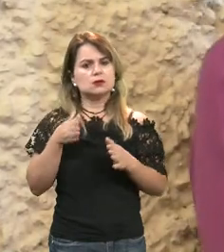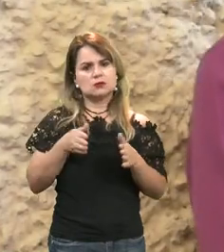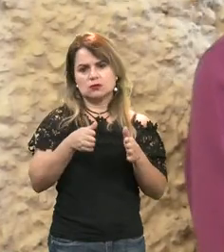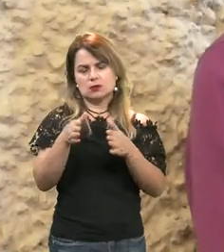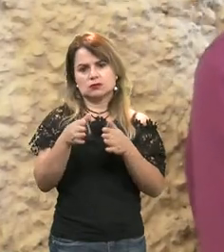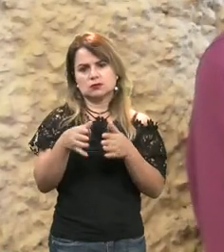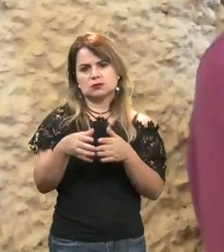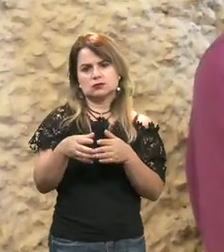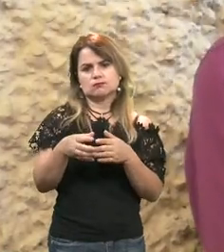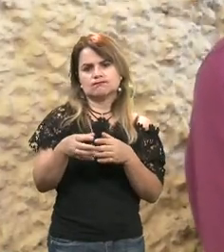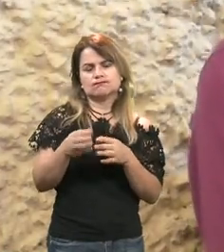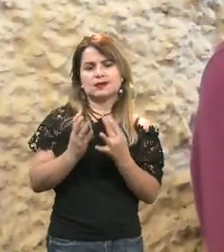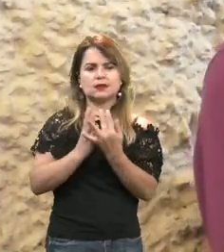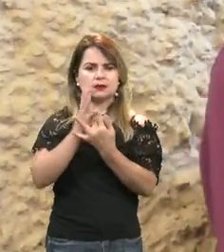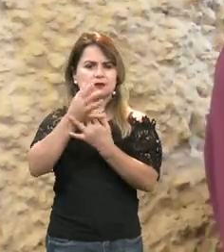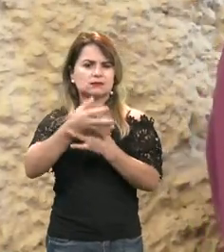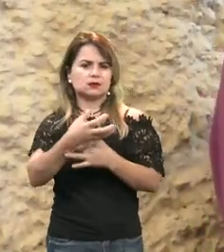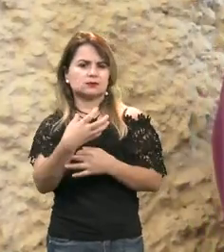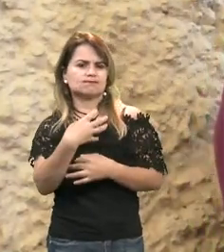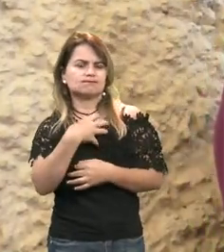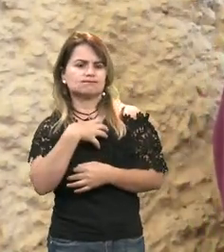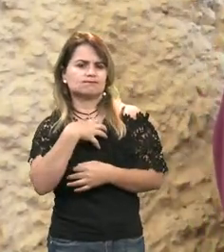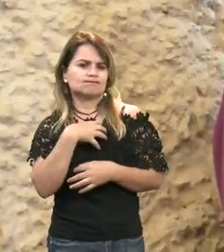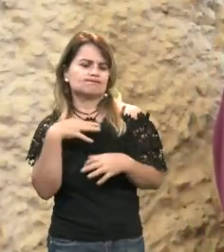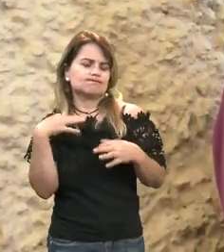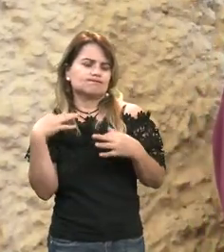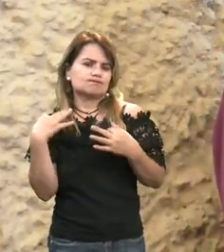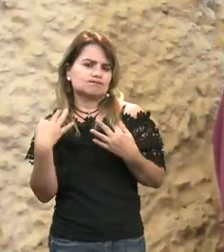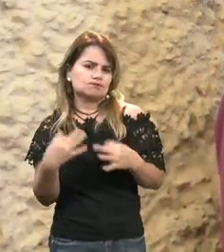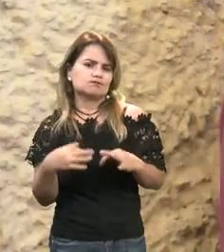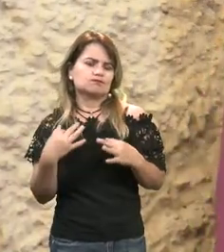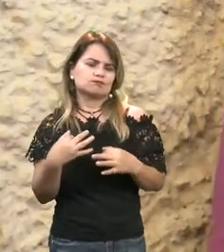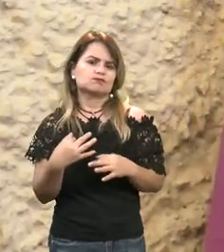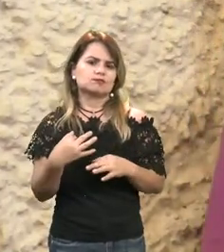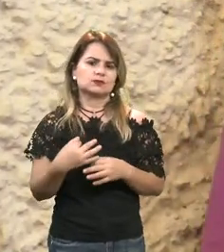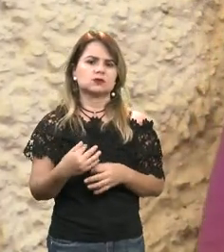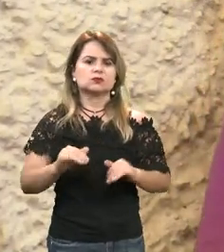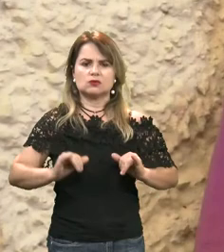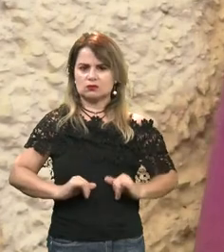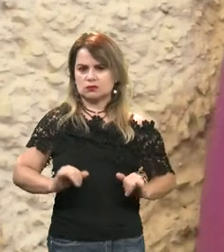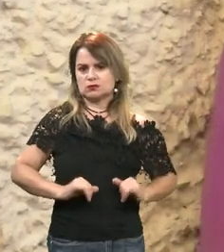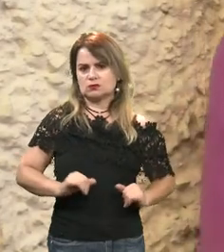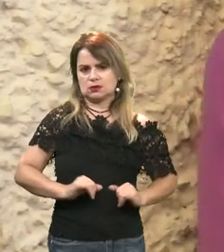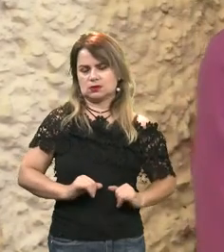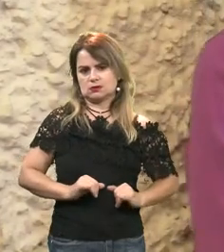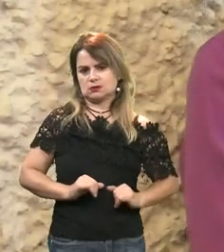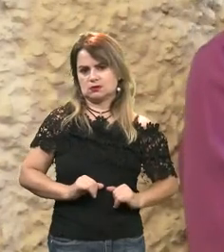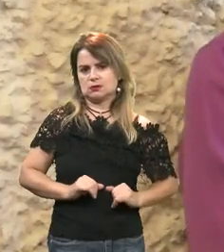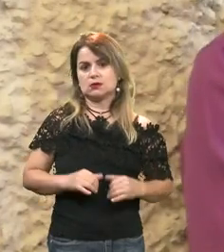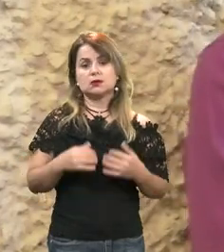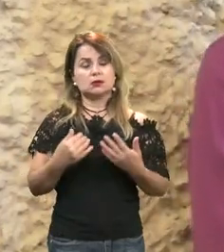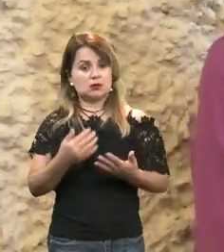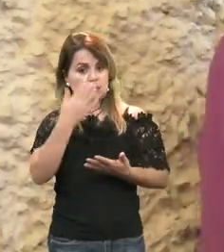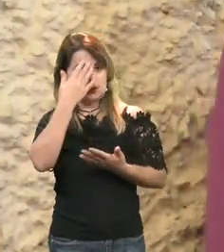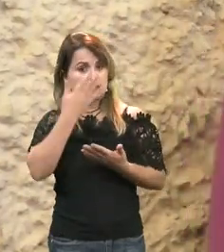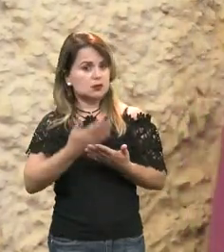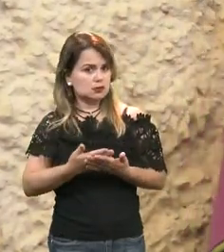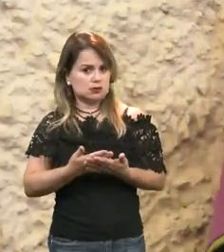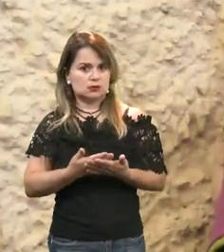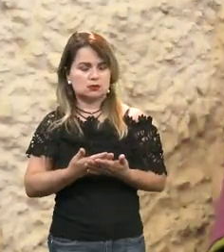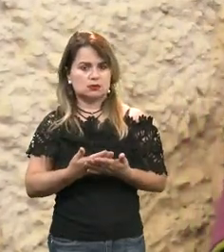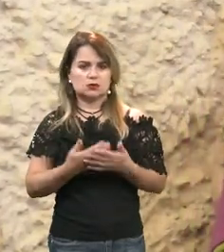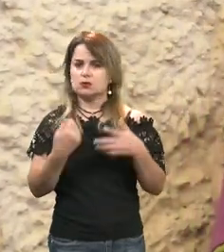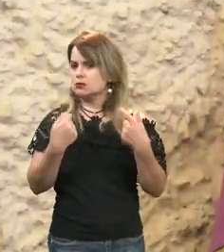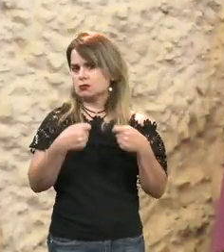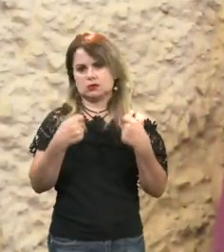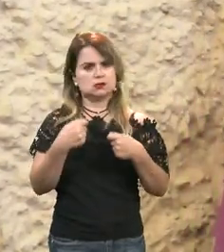pela dor, pela perda e pelo sofrimento. E eu acredito que a gente não precise disso. Nós temos